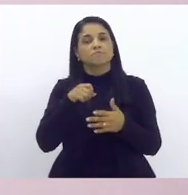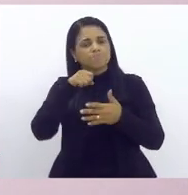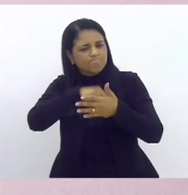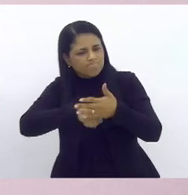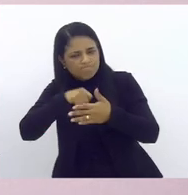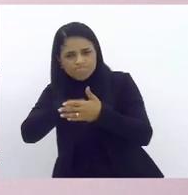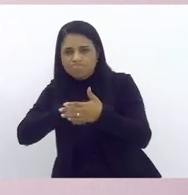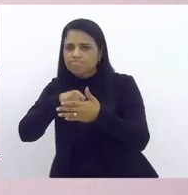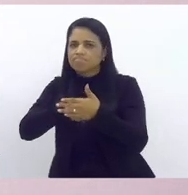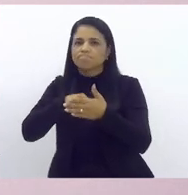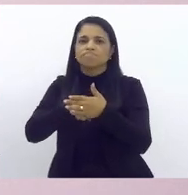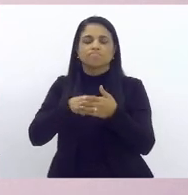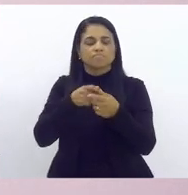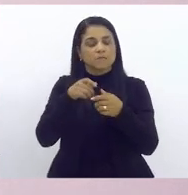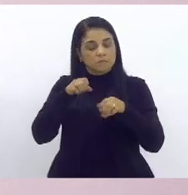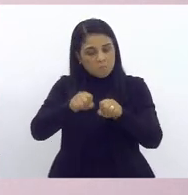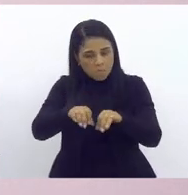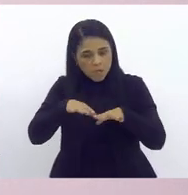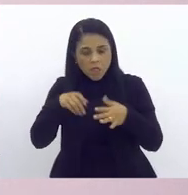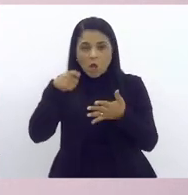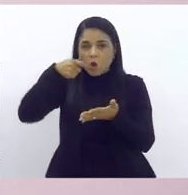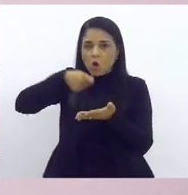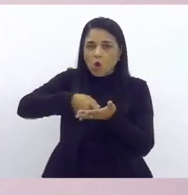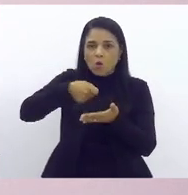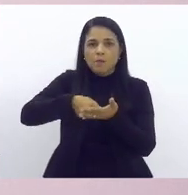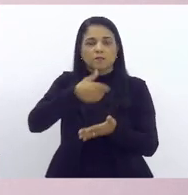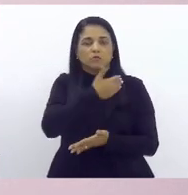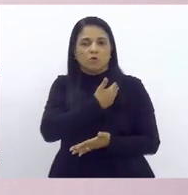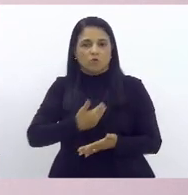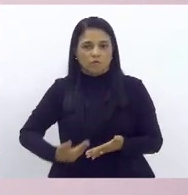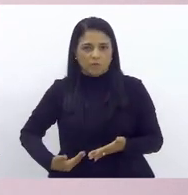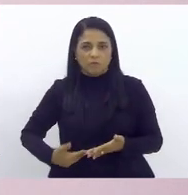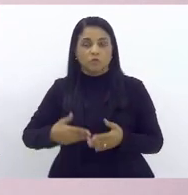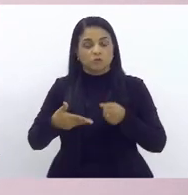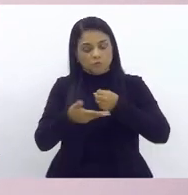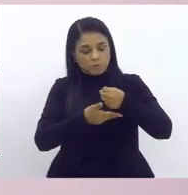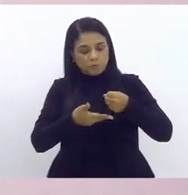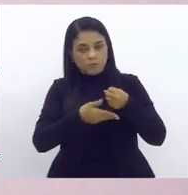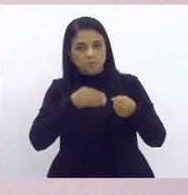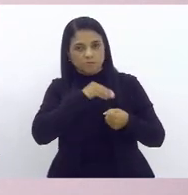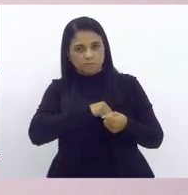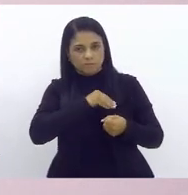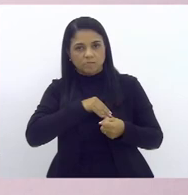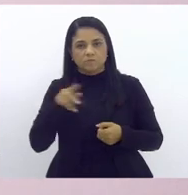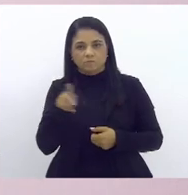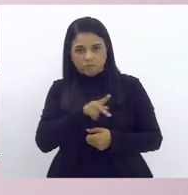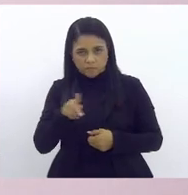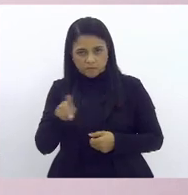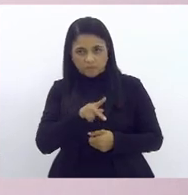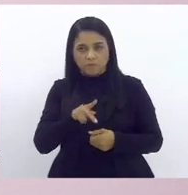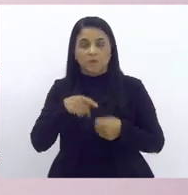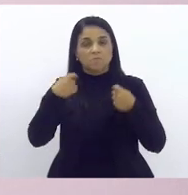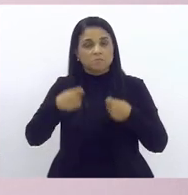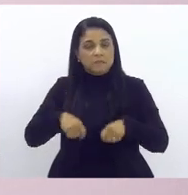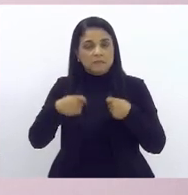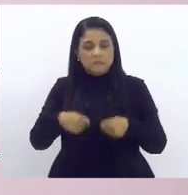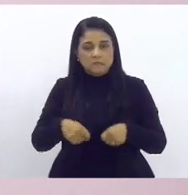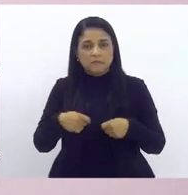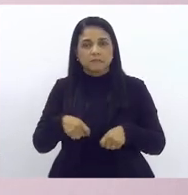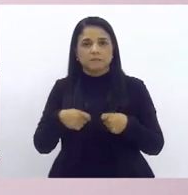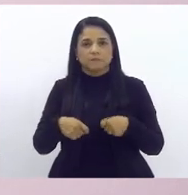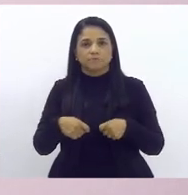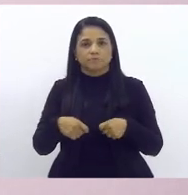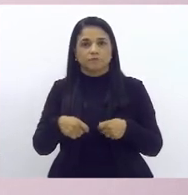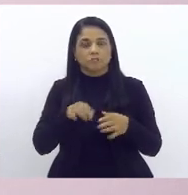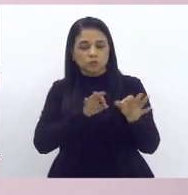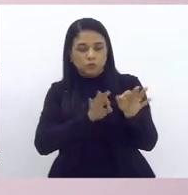estou aqui no plenário falando e cobrando o governador sobre o piso nacional dos professores. A gente precisa também